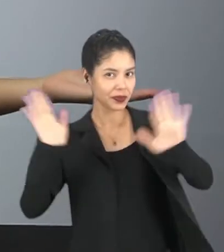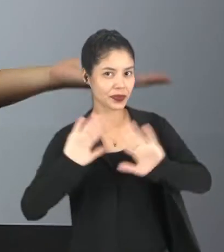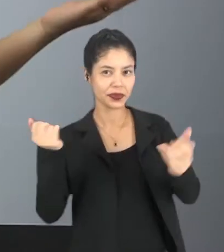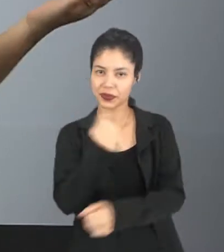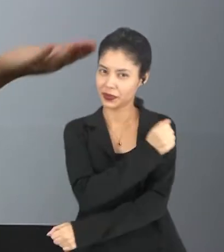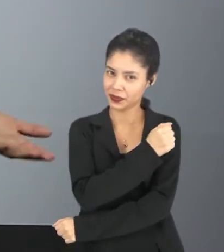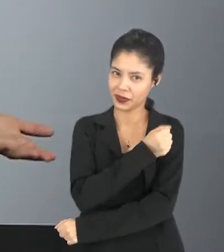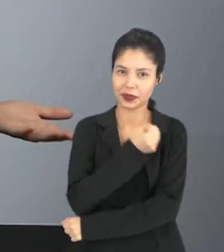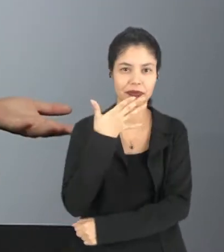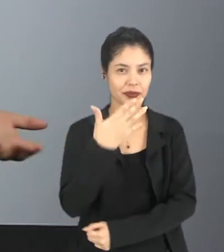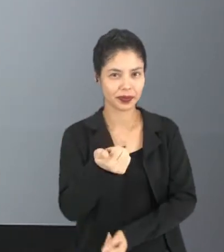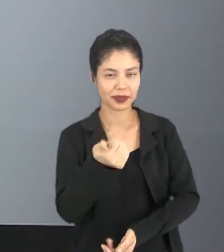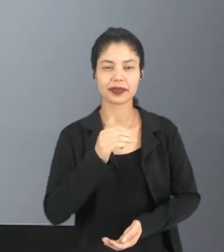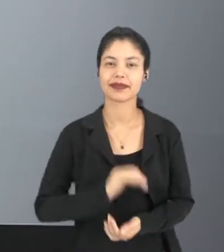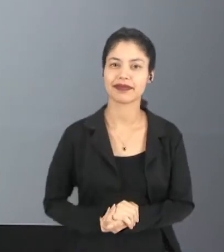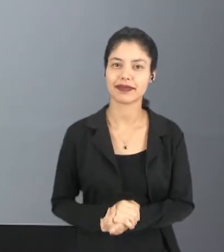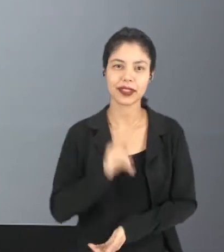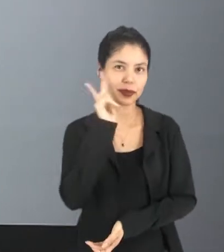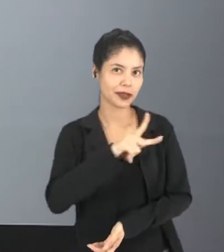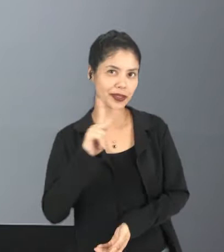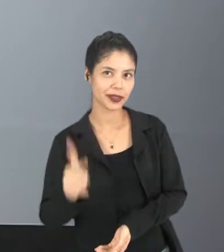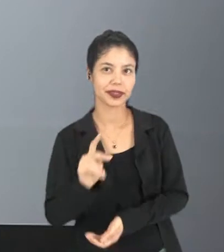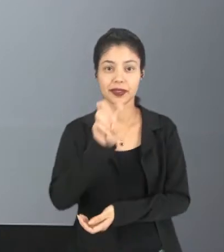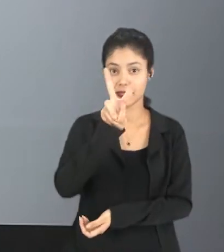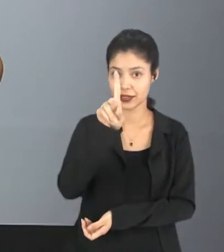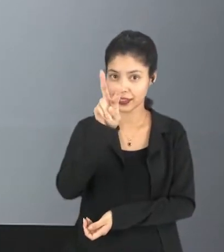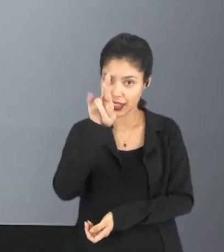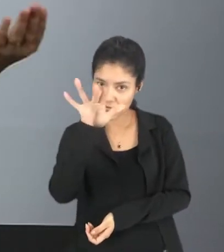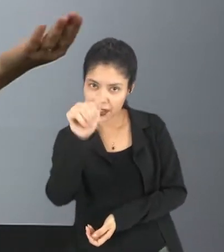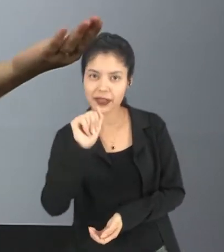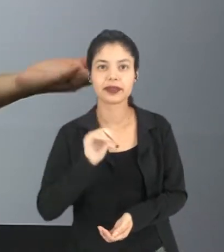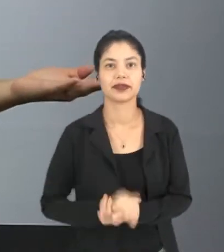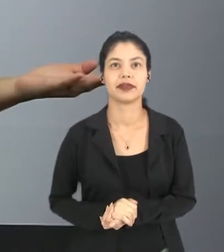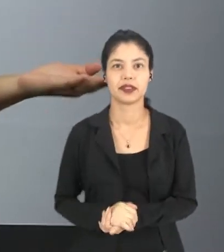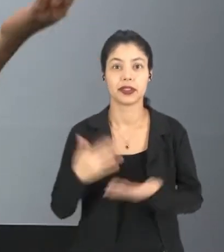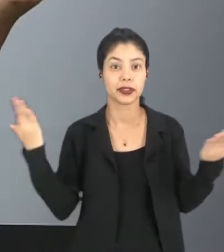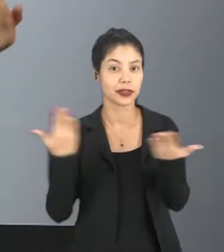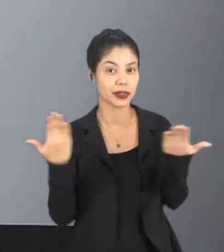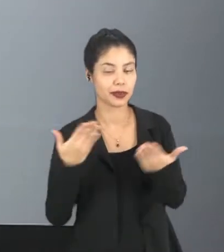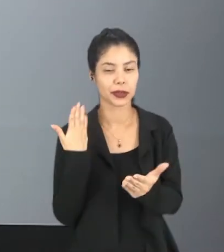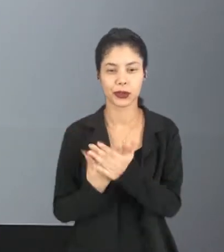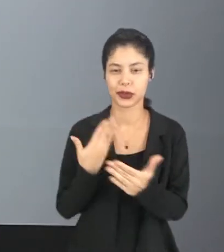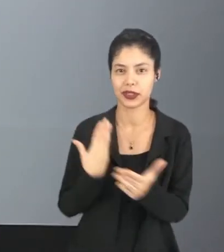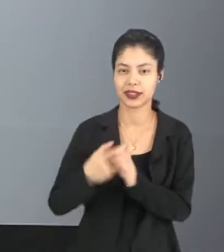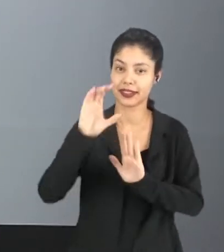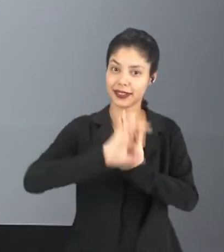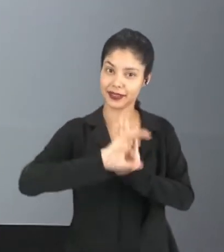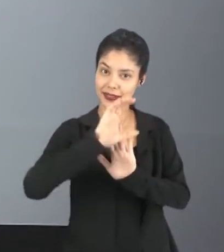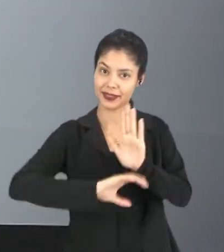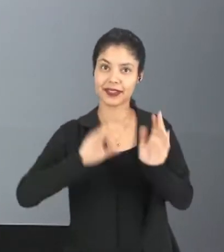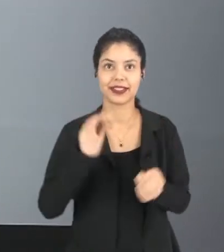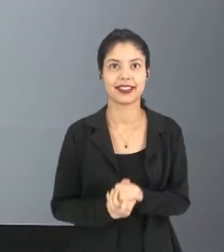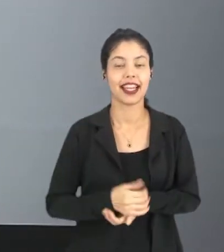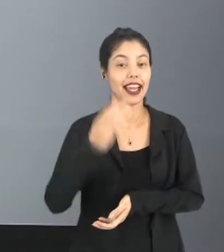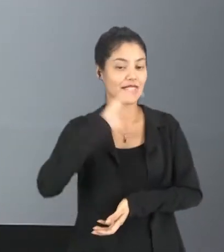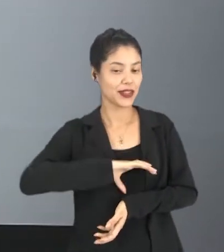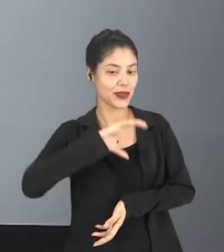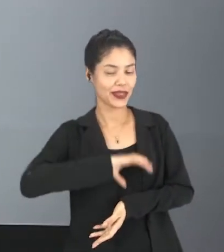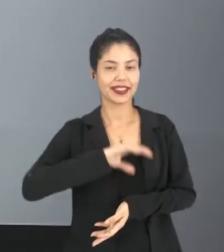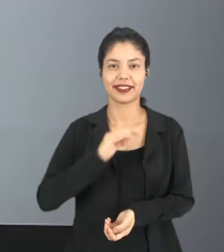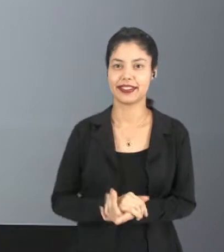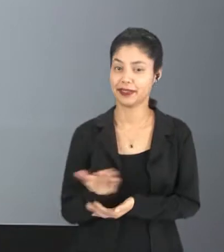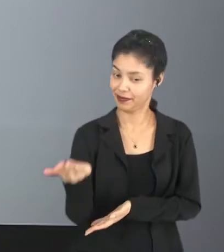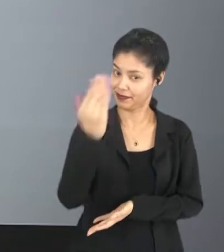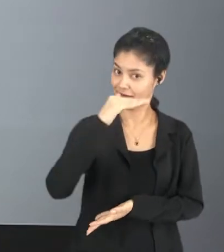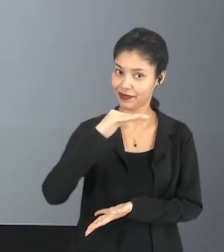Olá, alunos, tudo bem? Sou a professora Valéria e nós vamos estudar o componente curricular Língua Portuguesa.